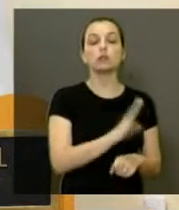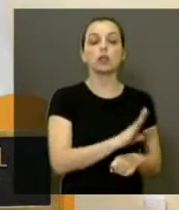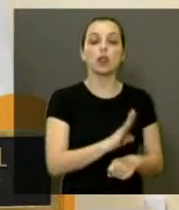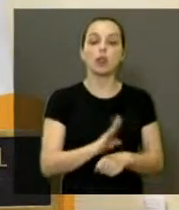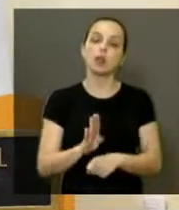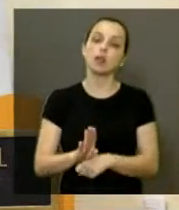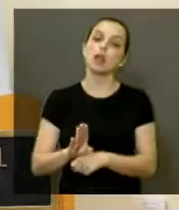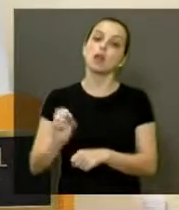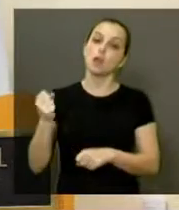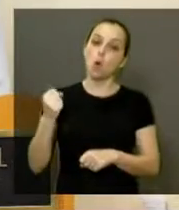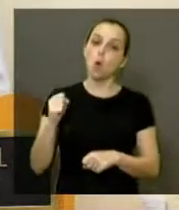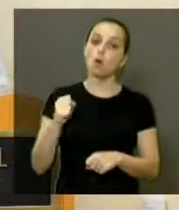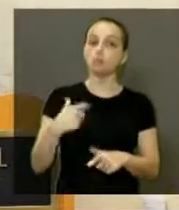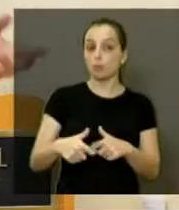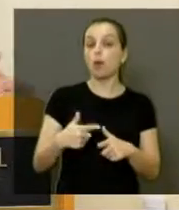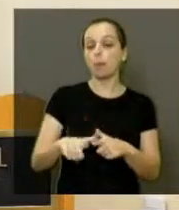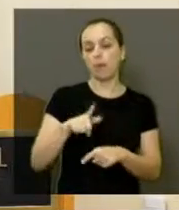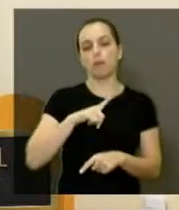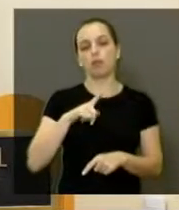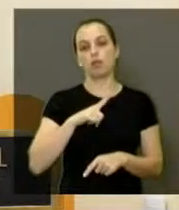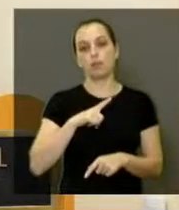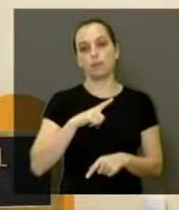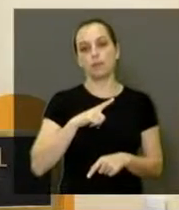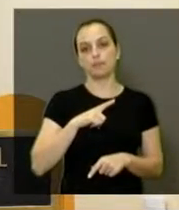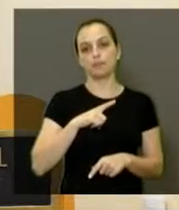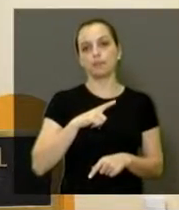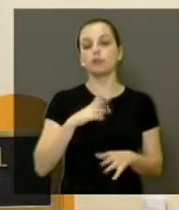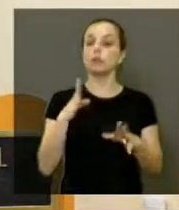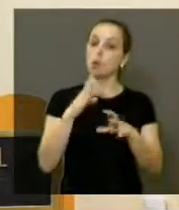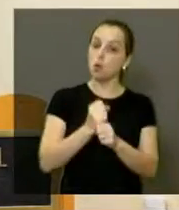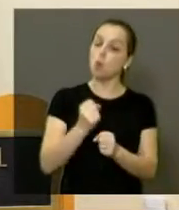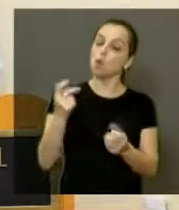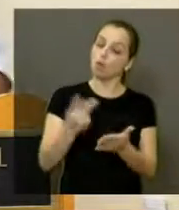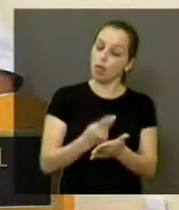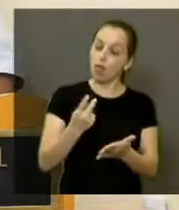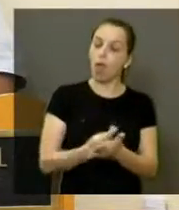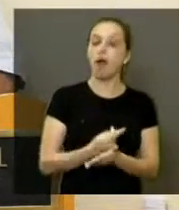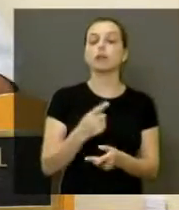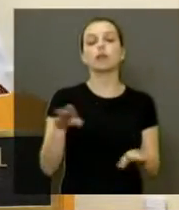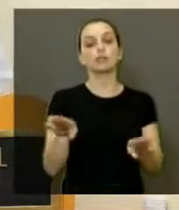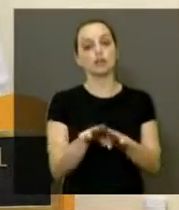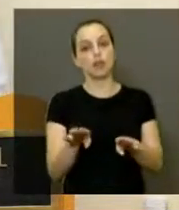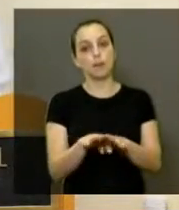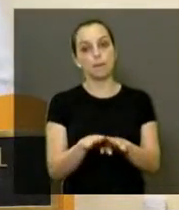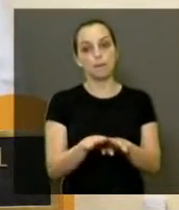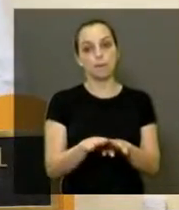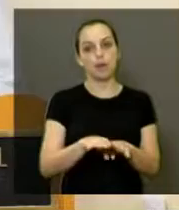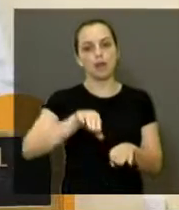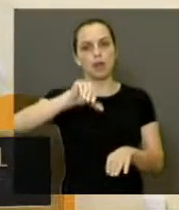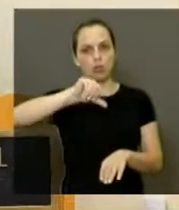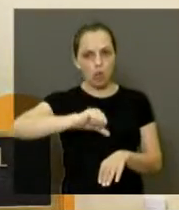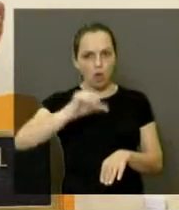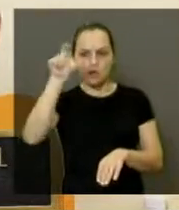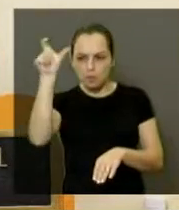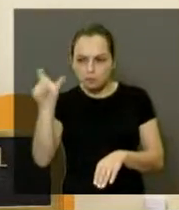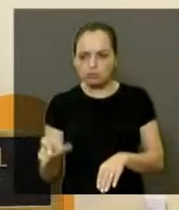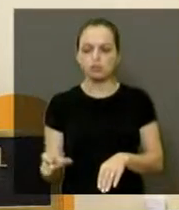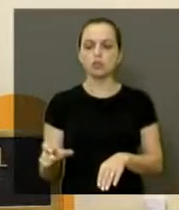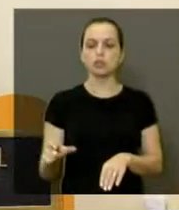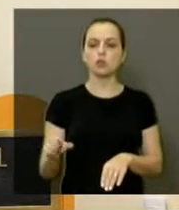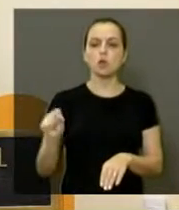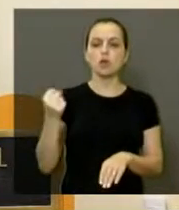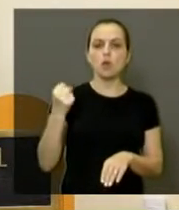então. Também deve. Tanto a minha conta errada estava errada, como também atender 9 pacientes em